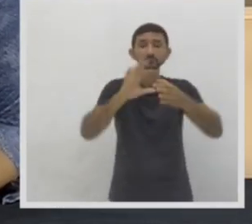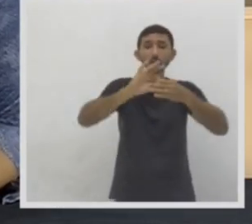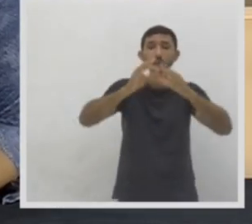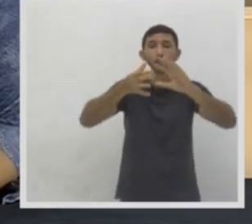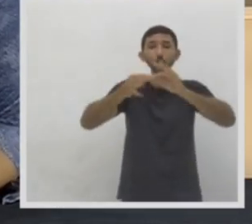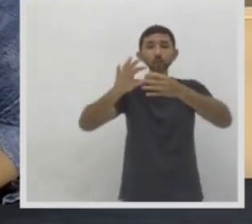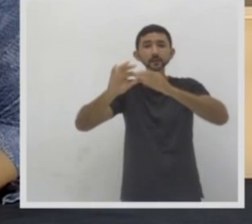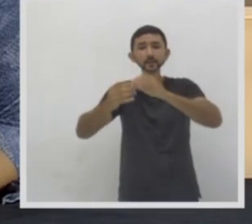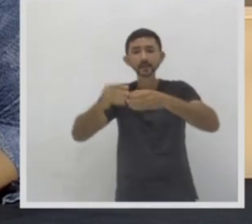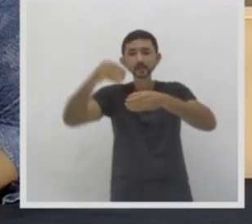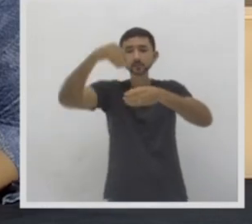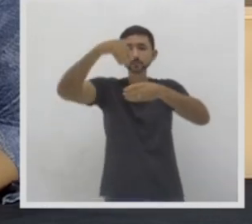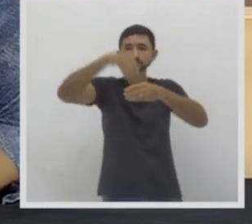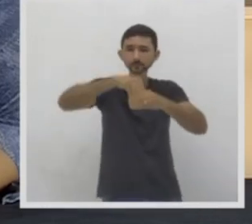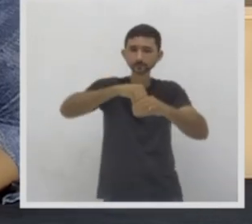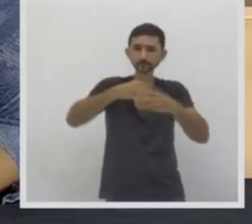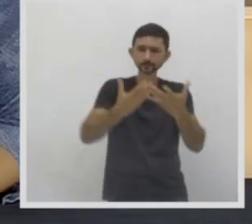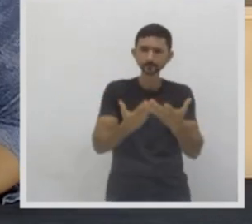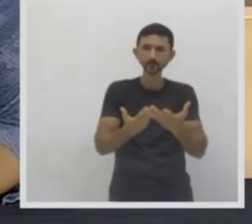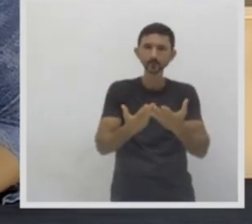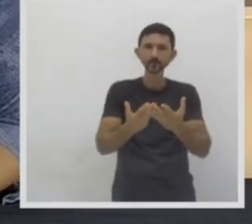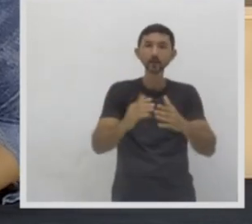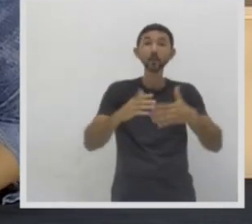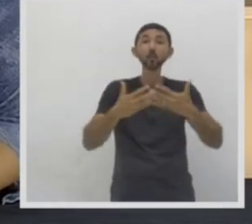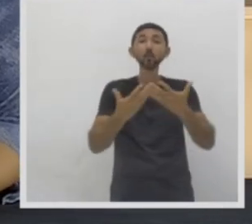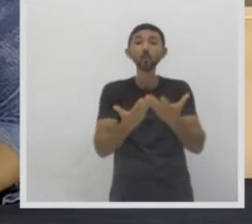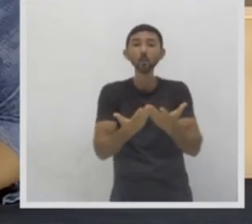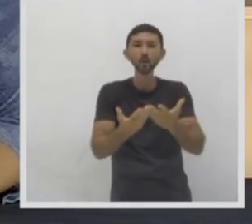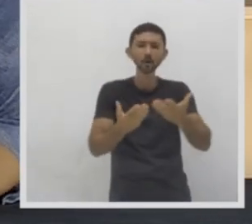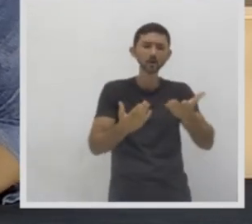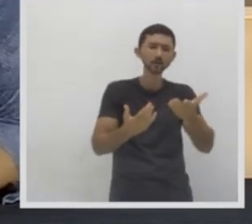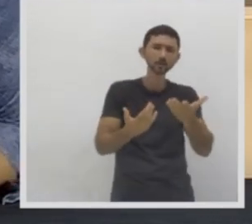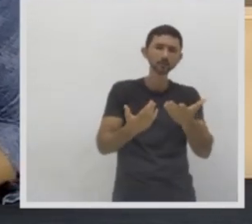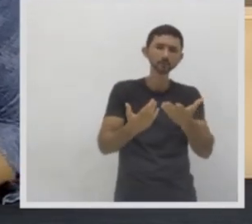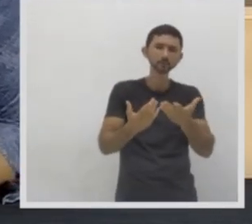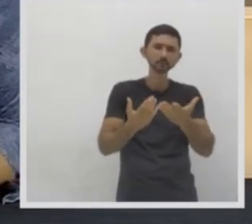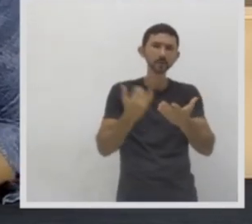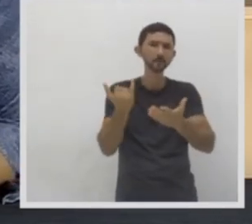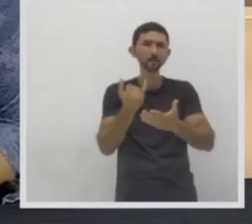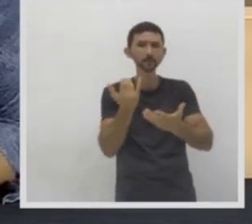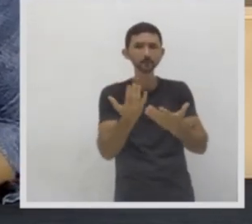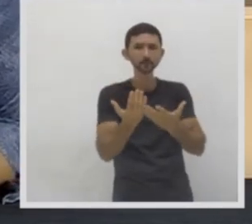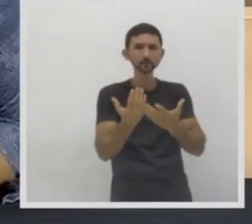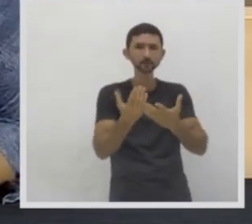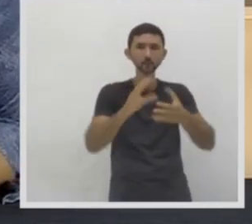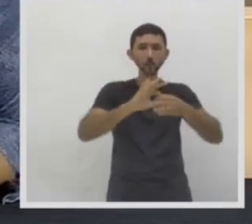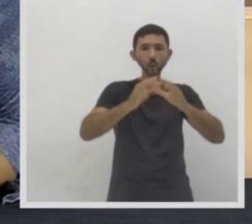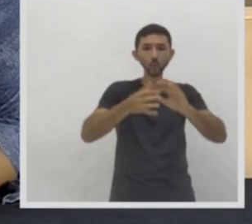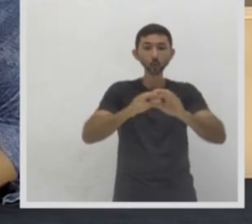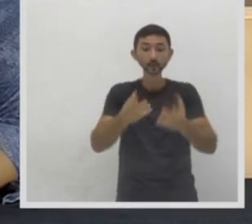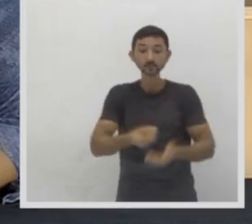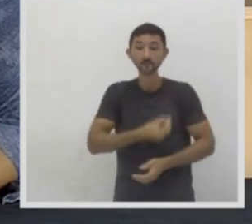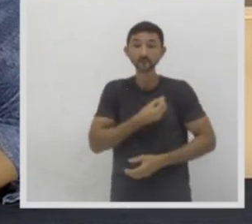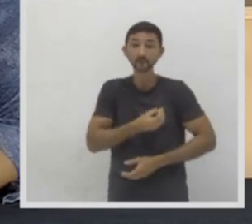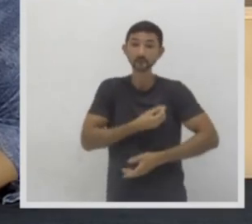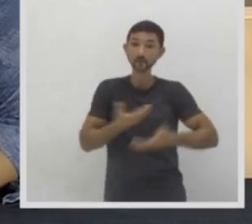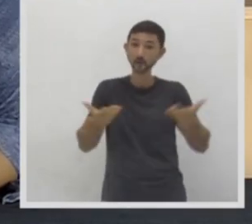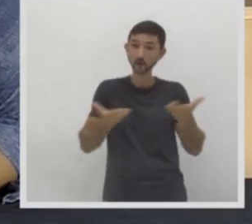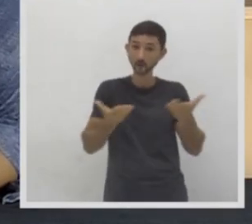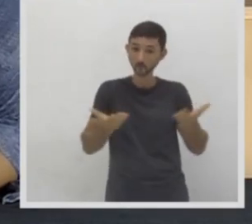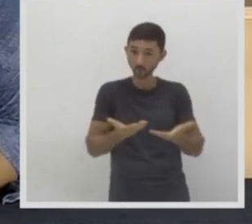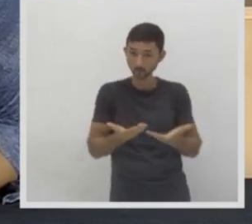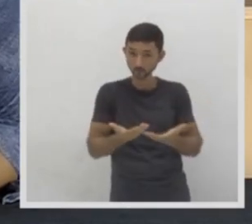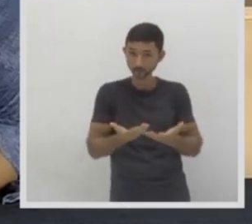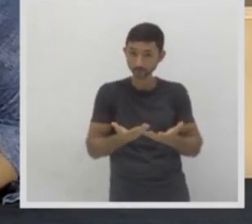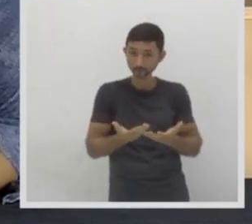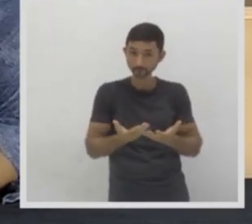ele está inserido, ou seja, qual é a situação. Qual é o contexto que nós estamos vivendo? Um contexto que nós temos